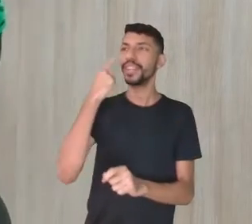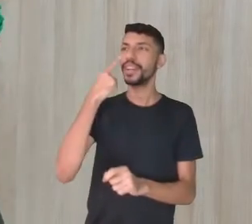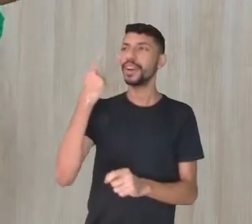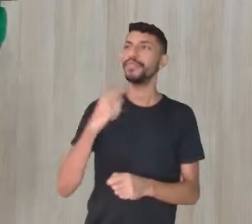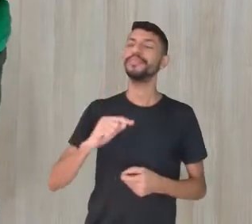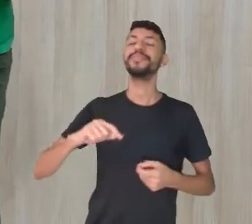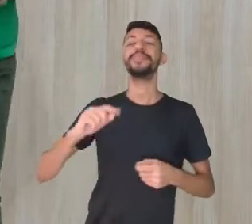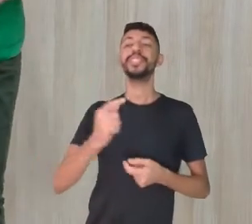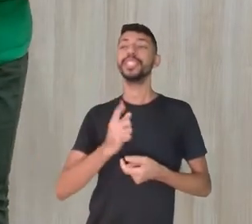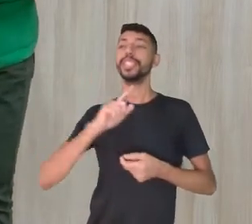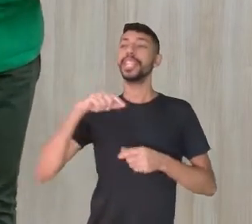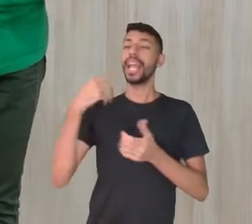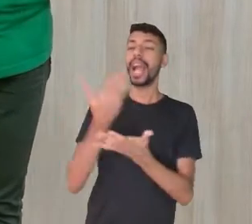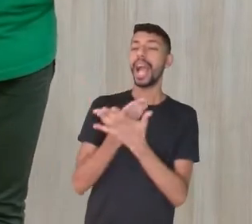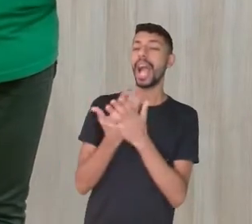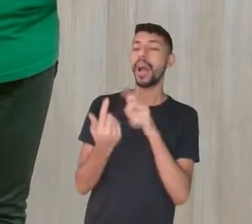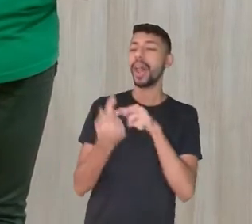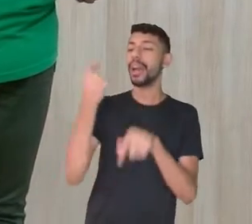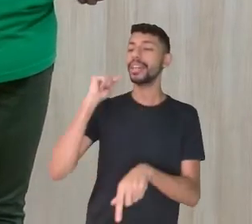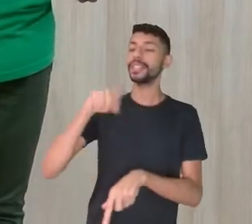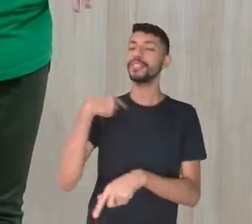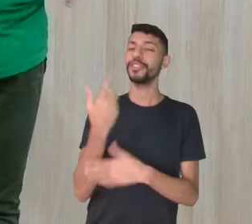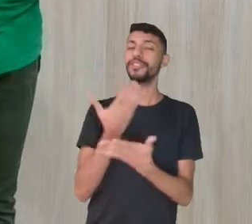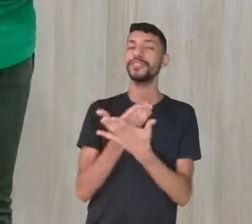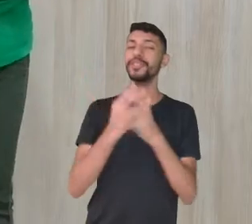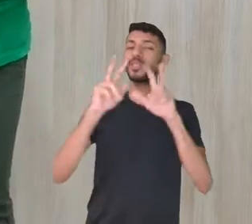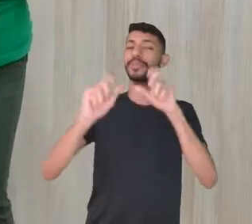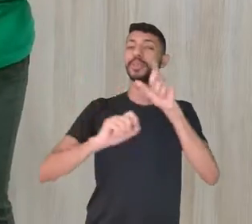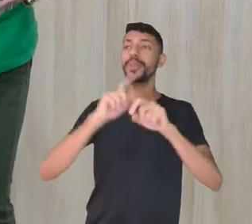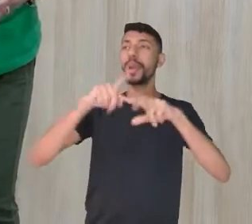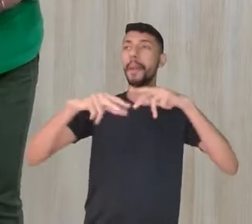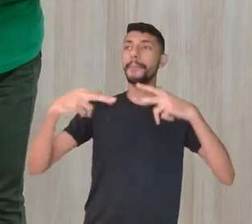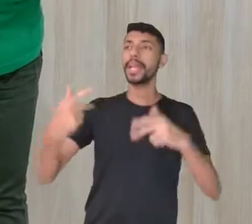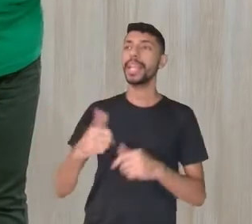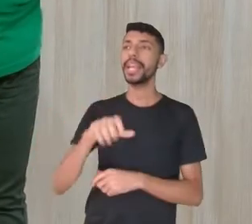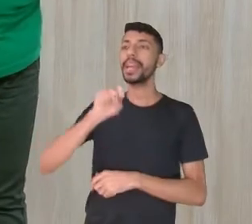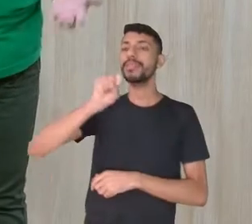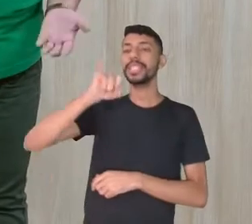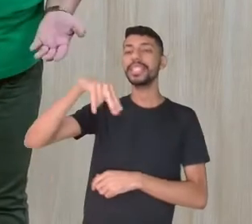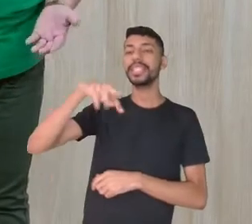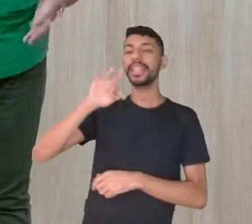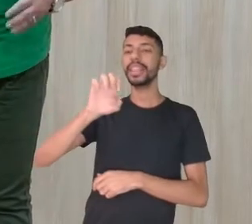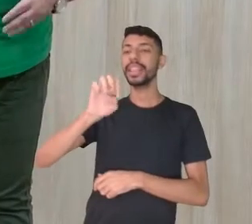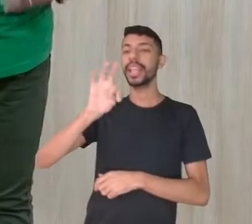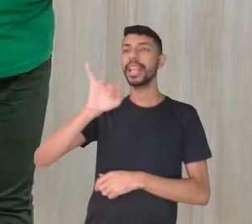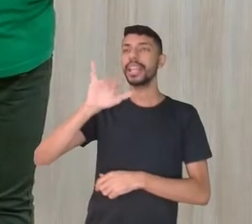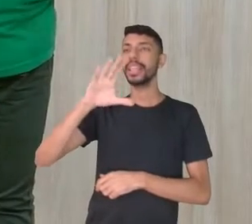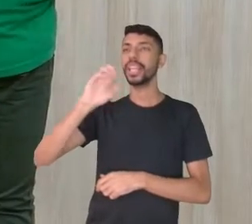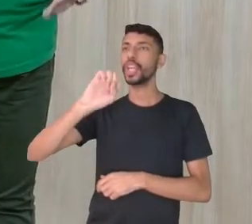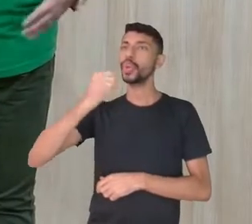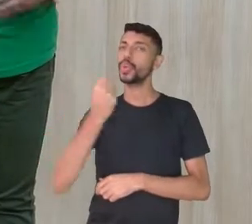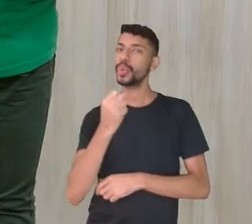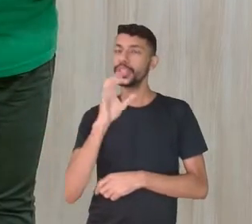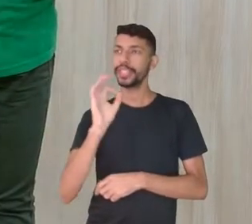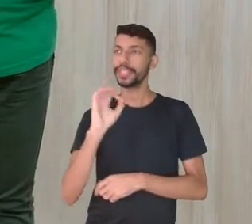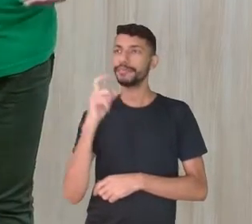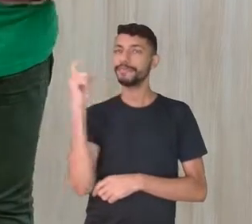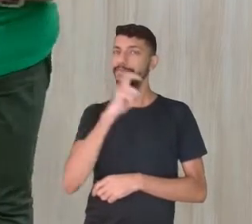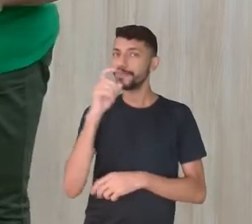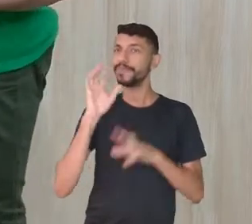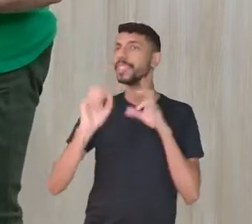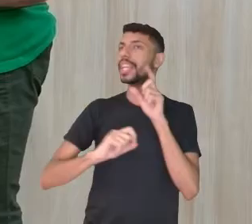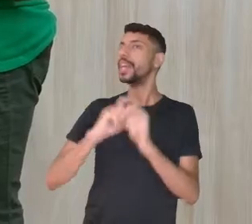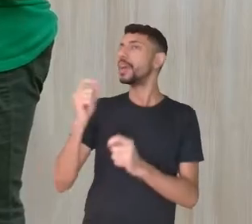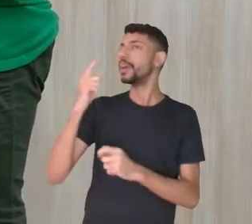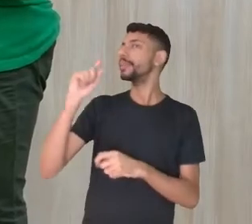os materiais sintéticos. Vocês estão lembrados que alguns até pensavam que não conhecia e os materiais sintéticos estão no nosso